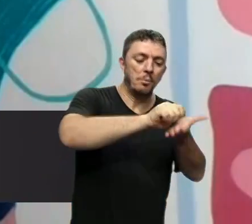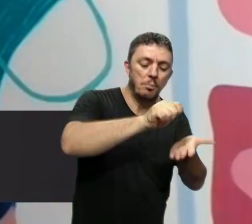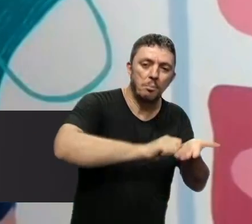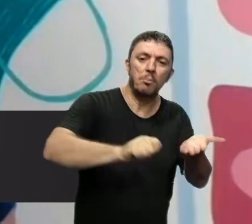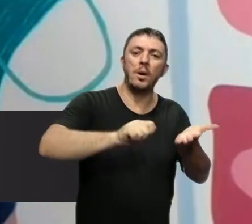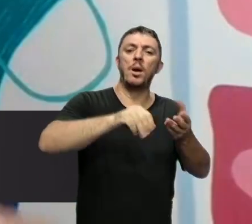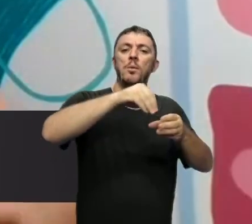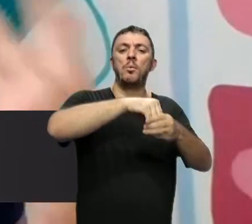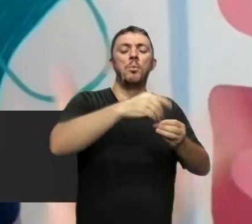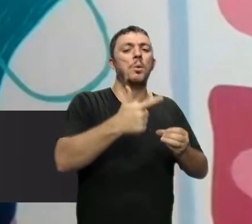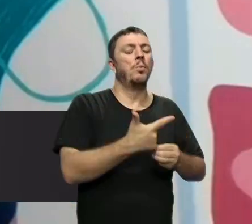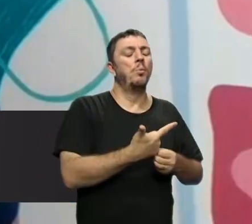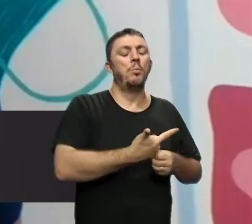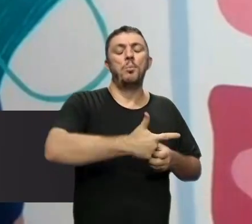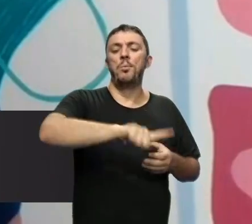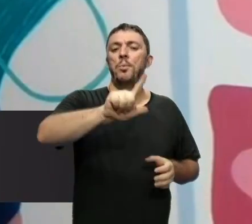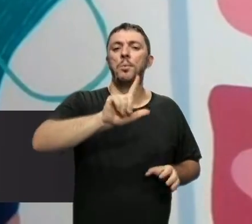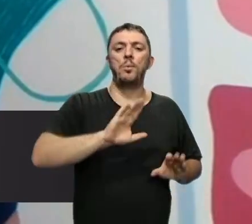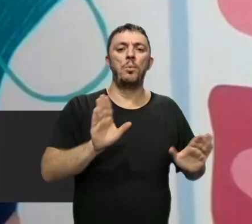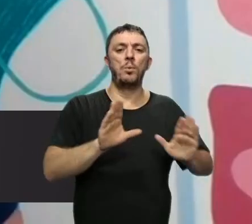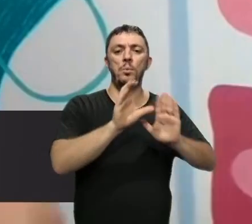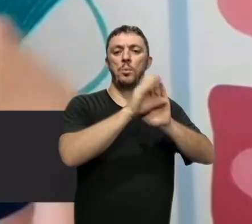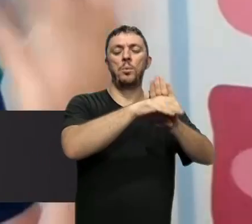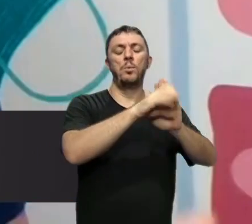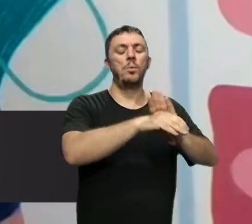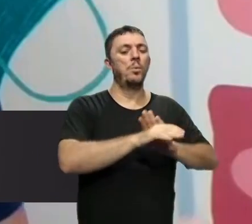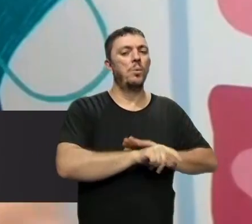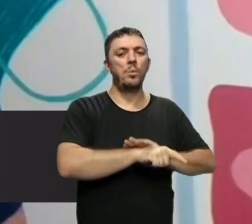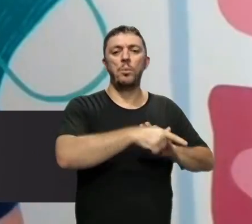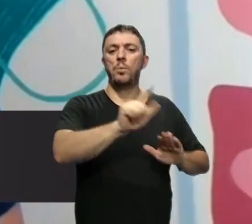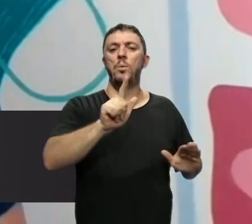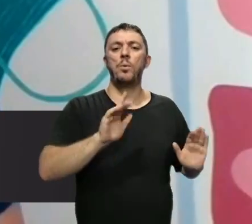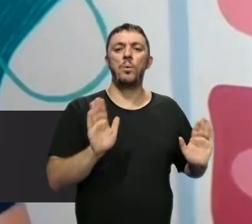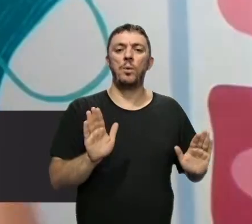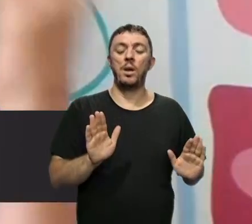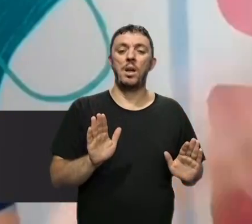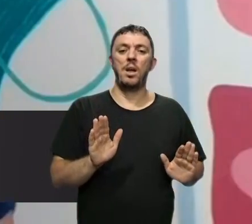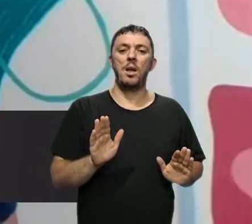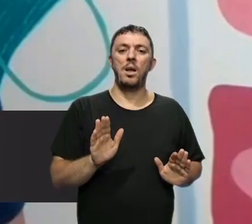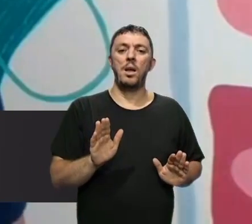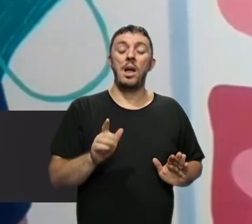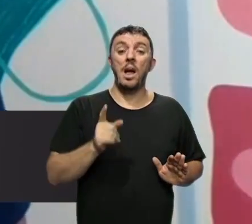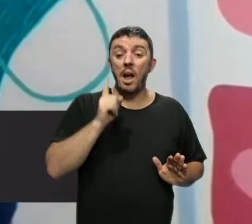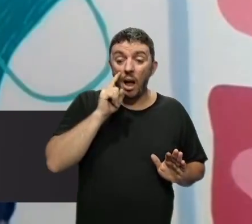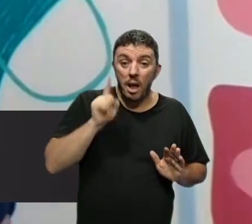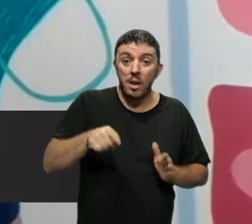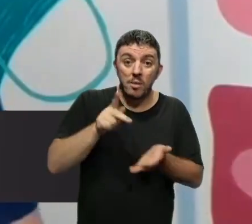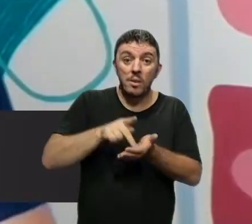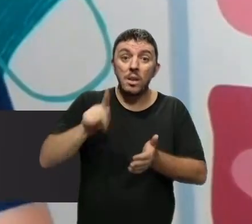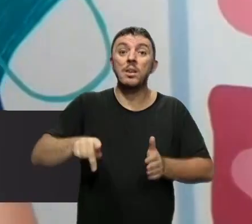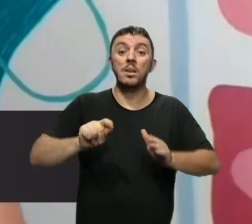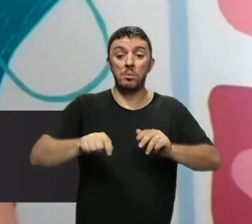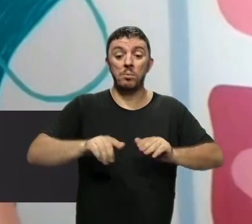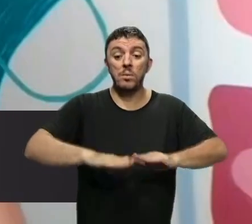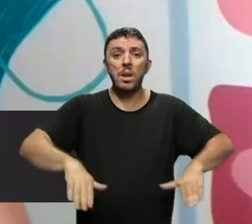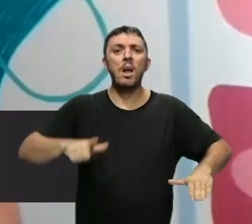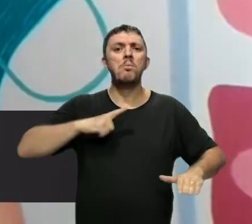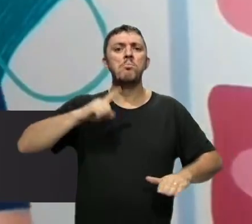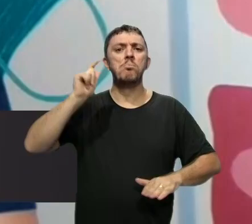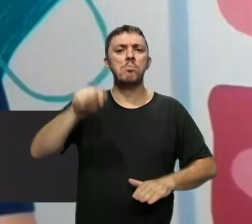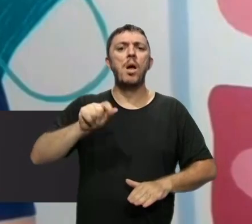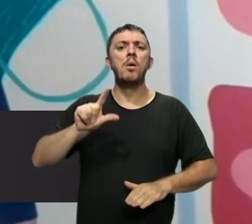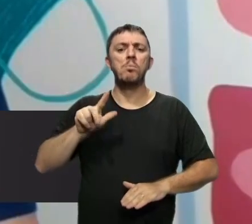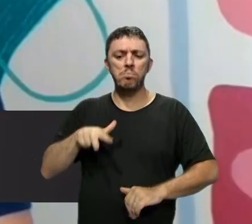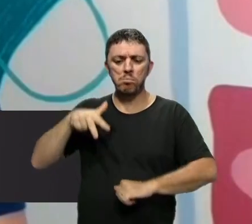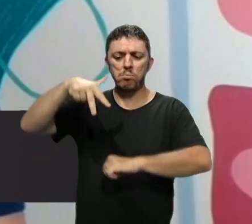outro conceito de criança, para um outro conceito de infância, né? Que não é o da criança potente, que não é o da criança protagonista.